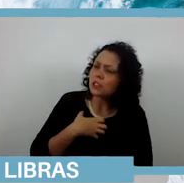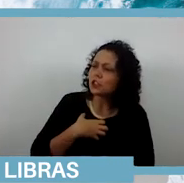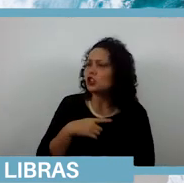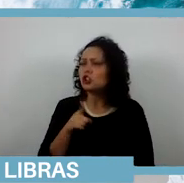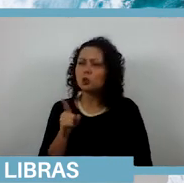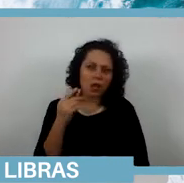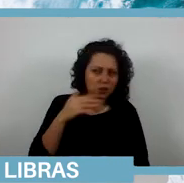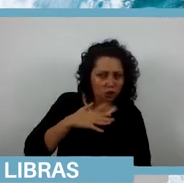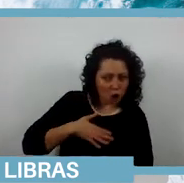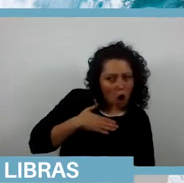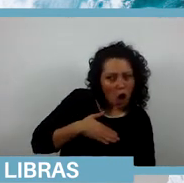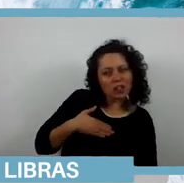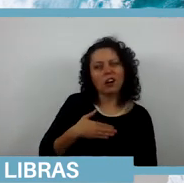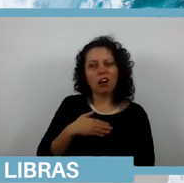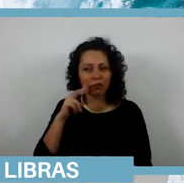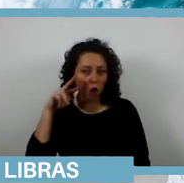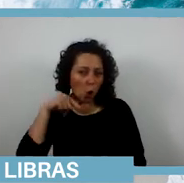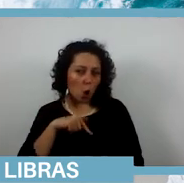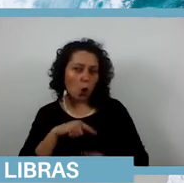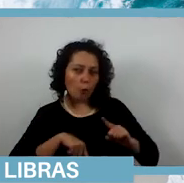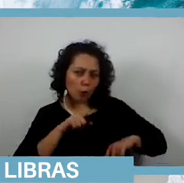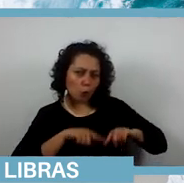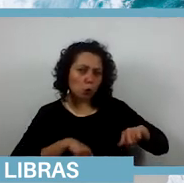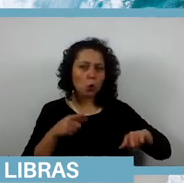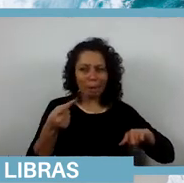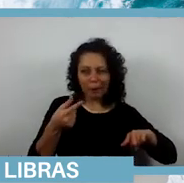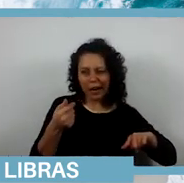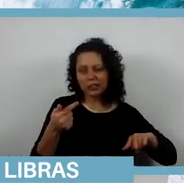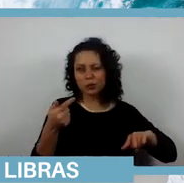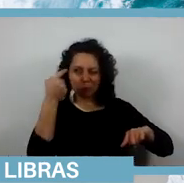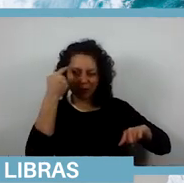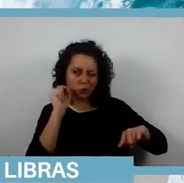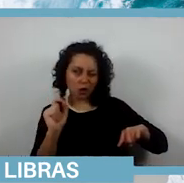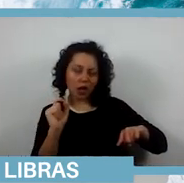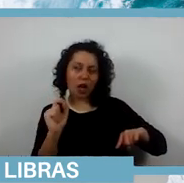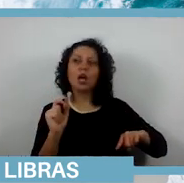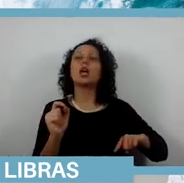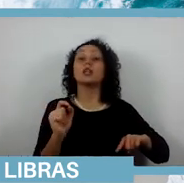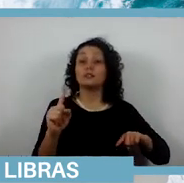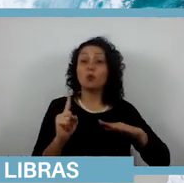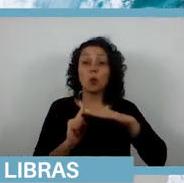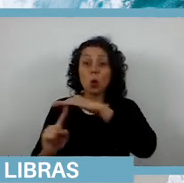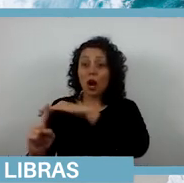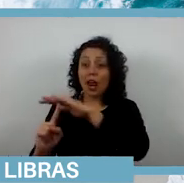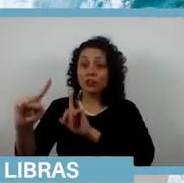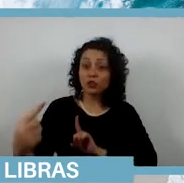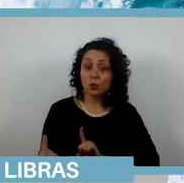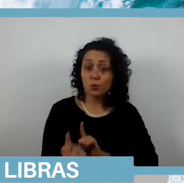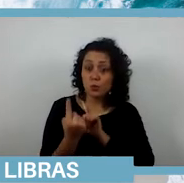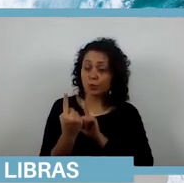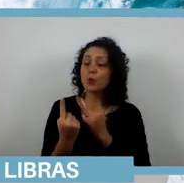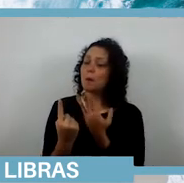sobre o produto em si sobre o preço tudo isso quando você conversa com as pessoas começam com o cliente uma forma de você esteja uma